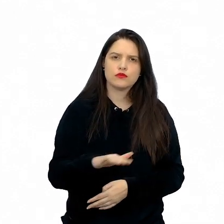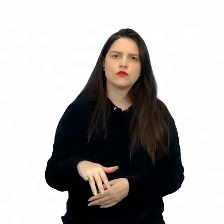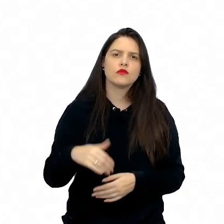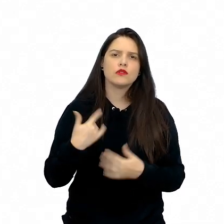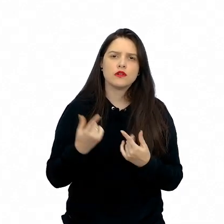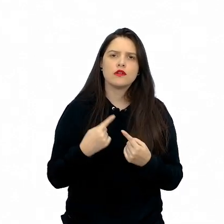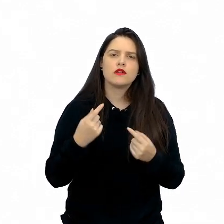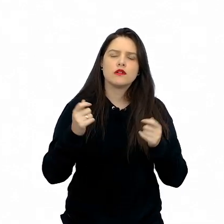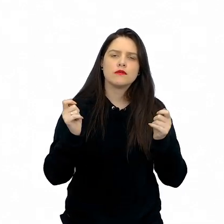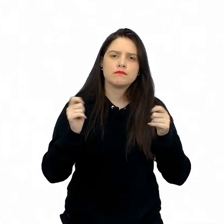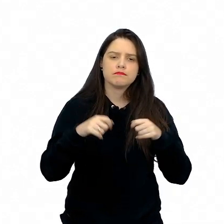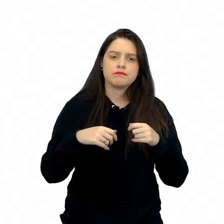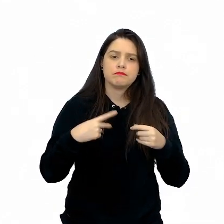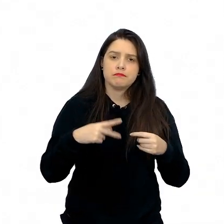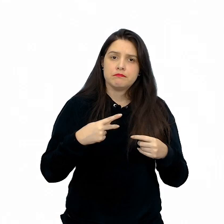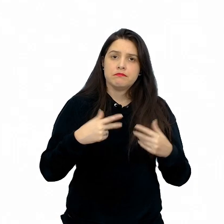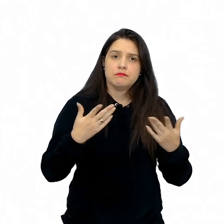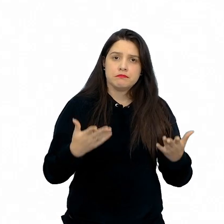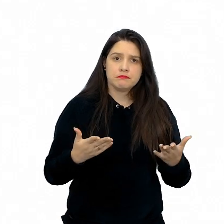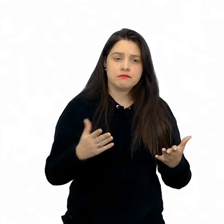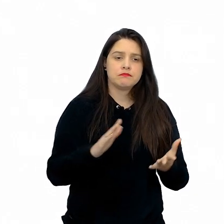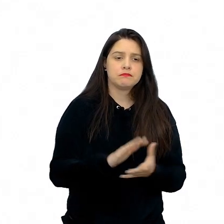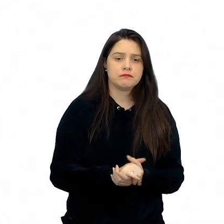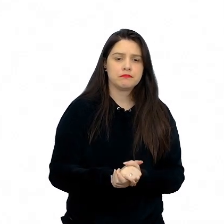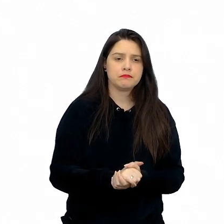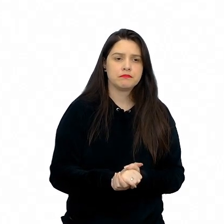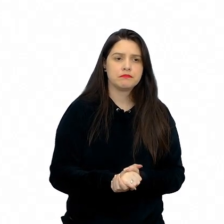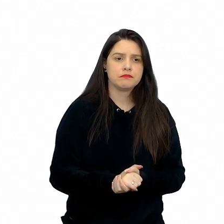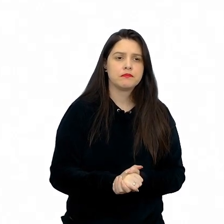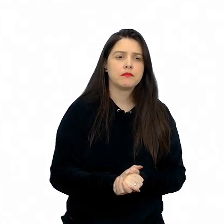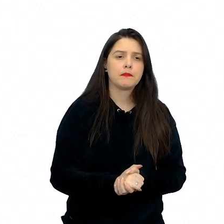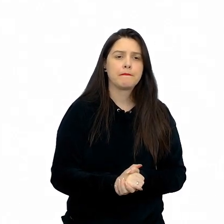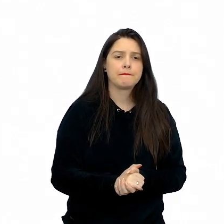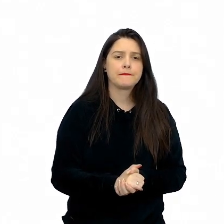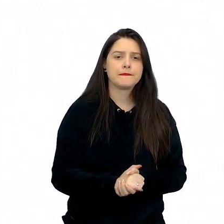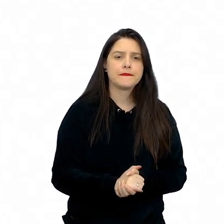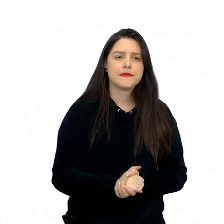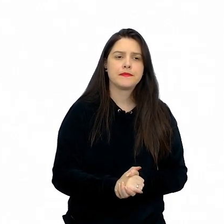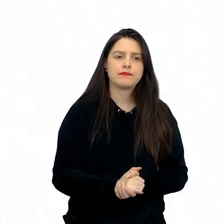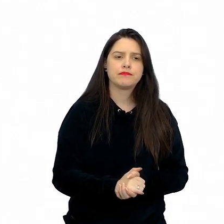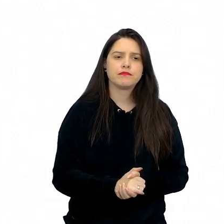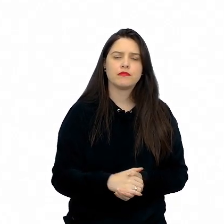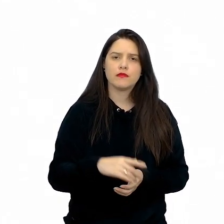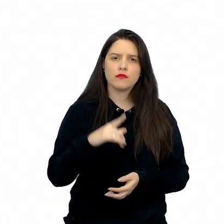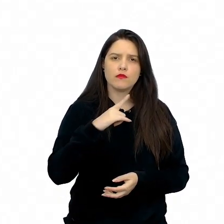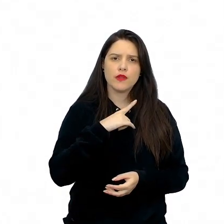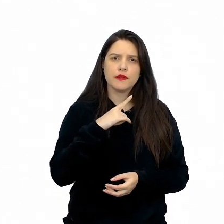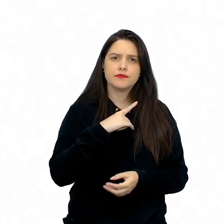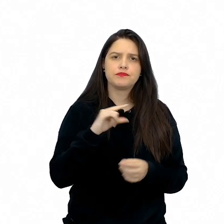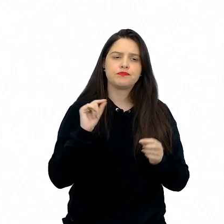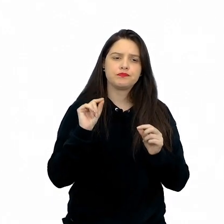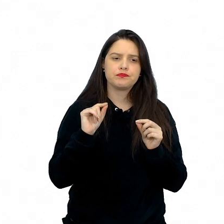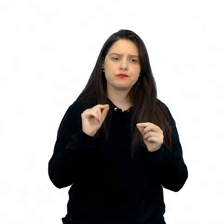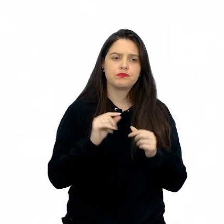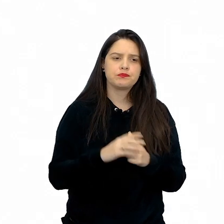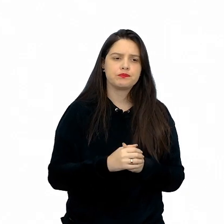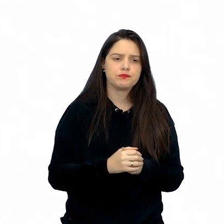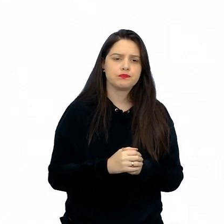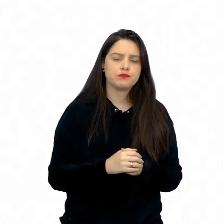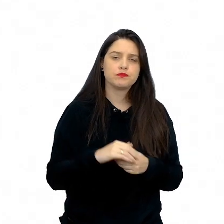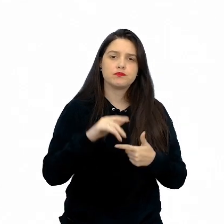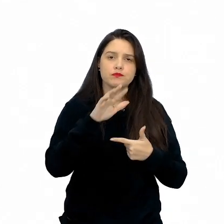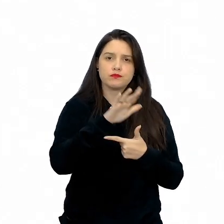fizemos isso? Ok, fizemos. Então, tudo ok. Aqui tem o